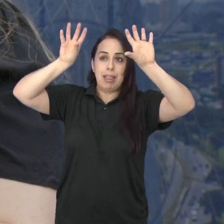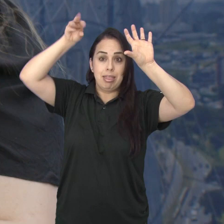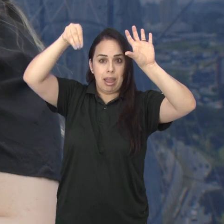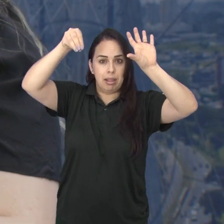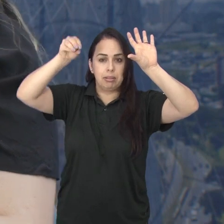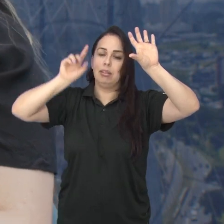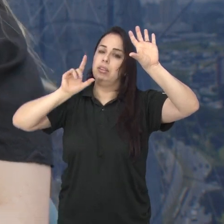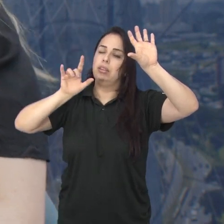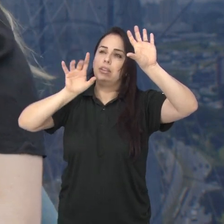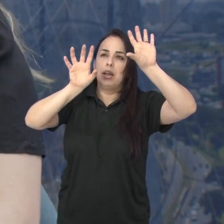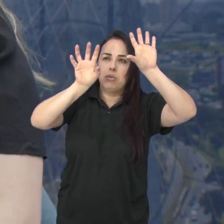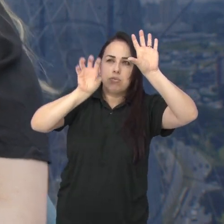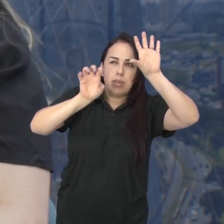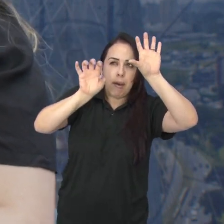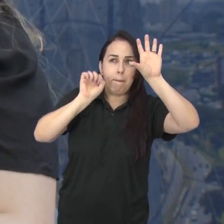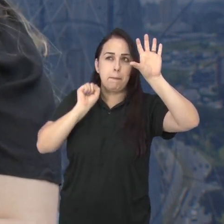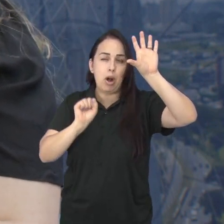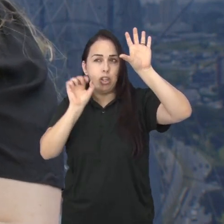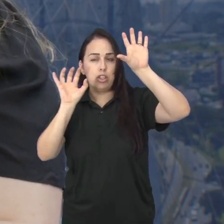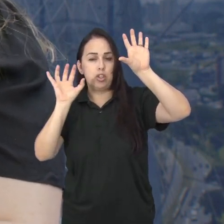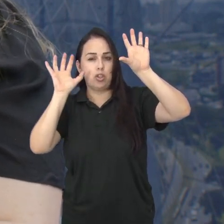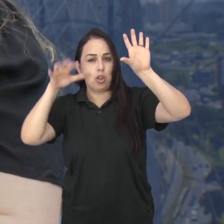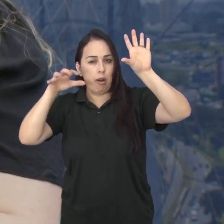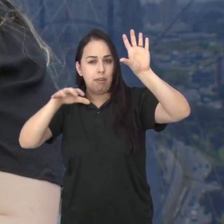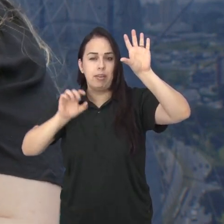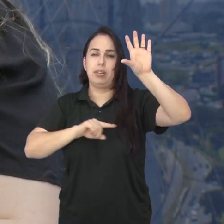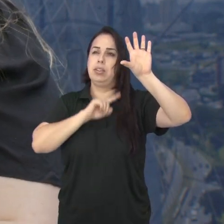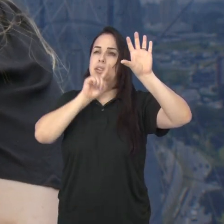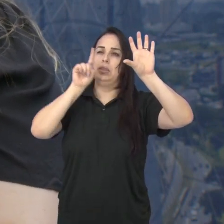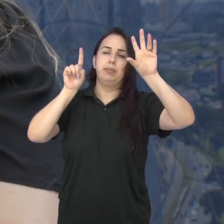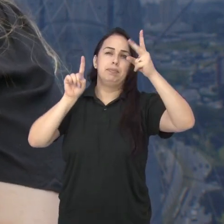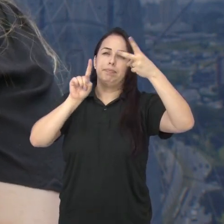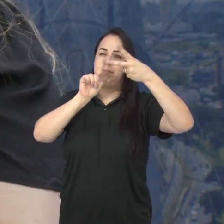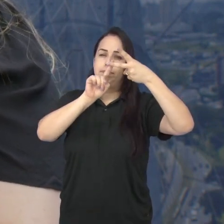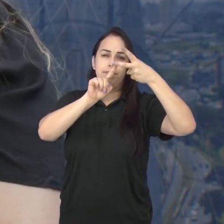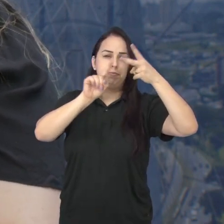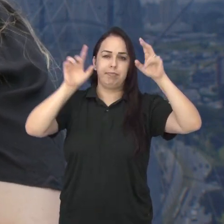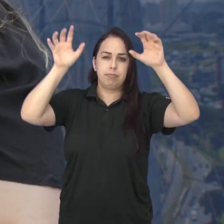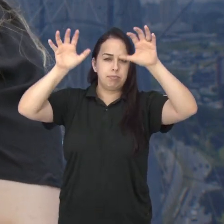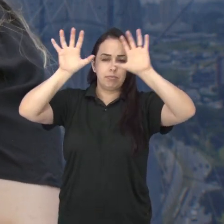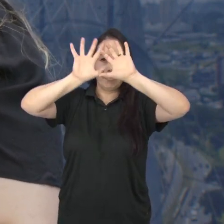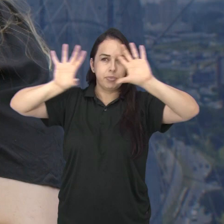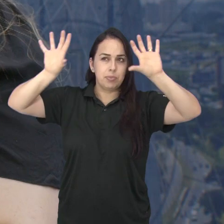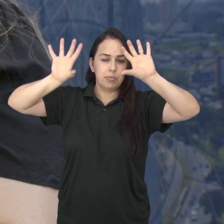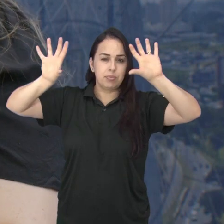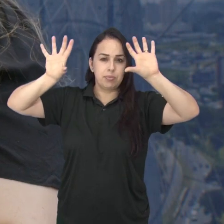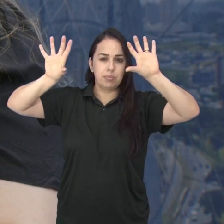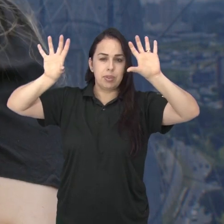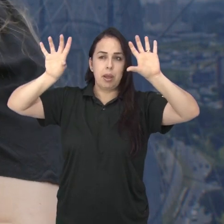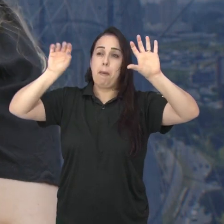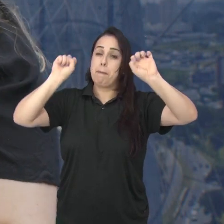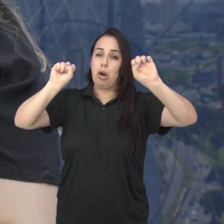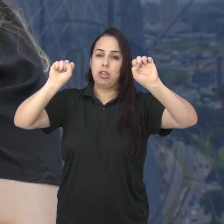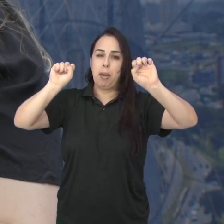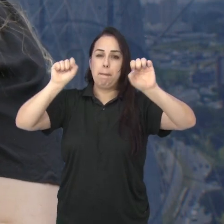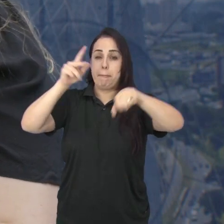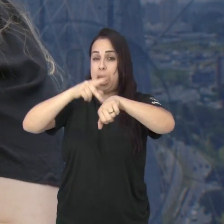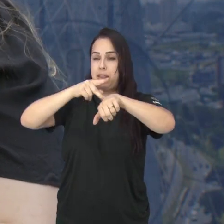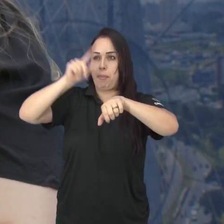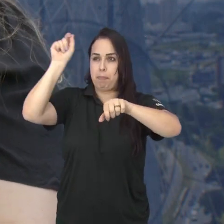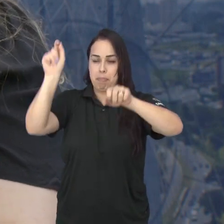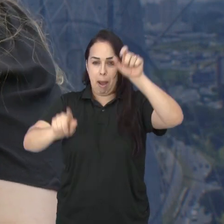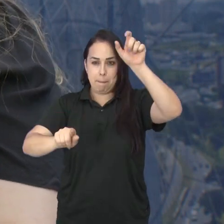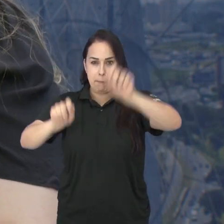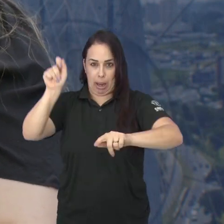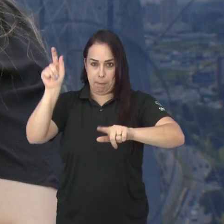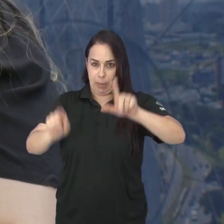ter apenas precipitação, se vai ter hidrometeoro, que popularmente a gente chama de granizo. Então,